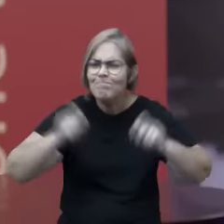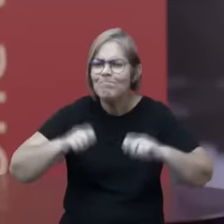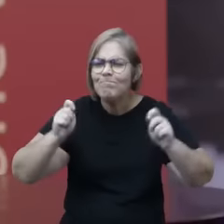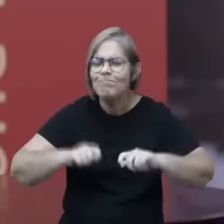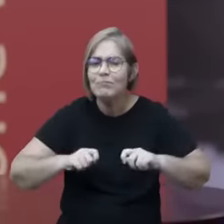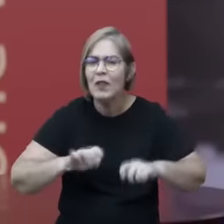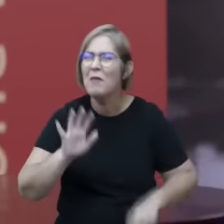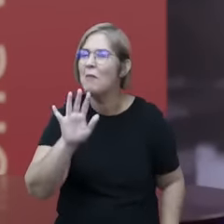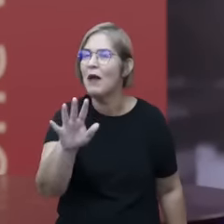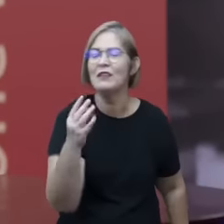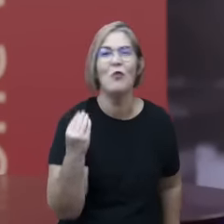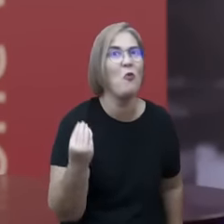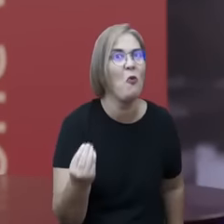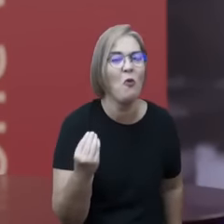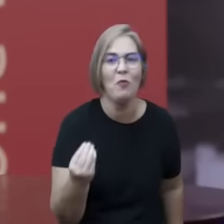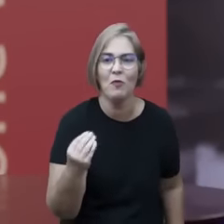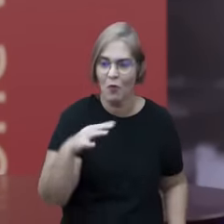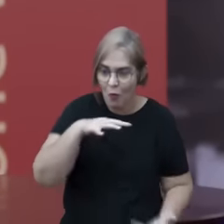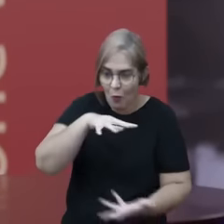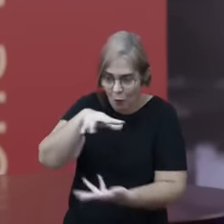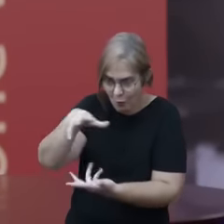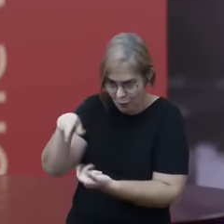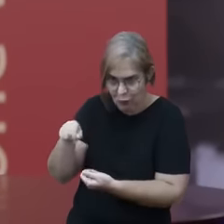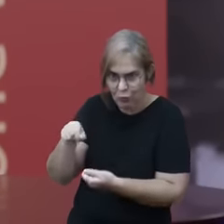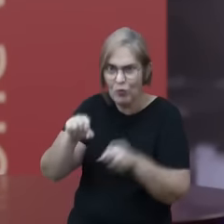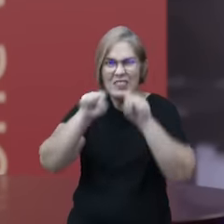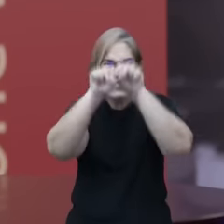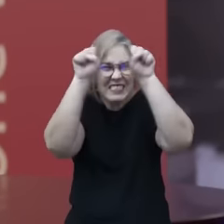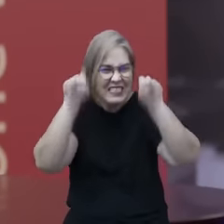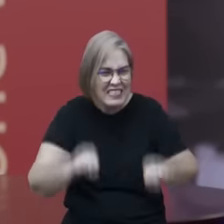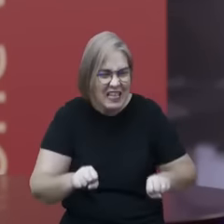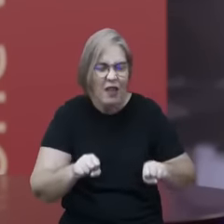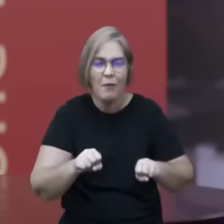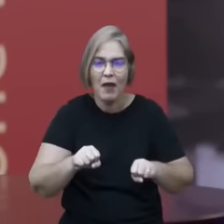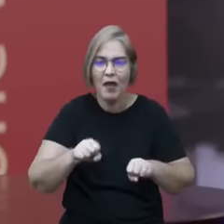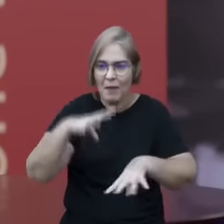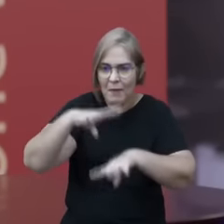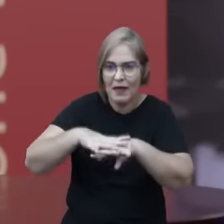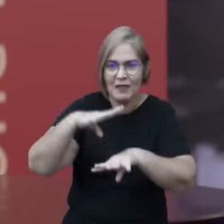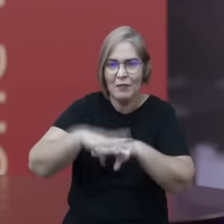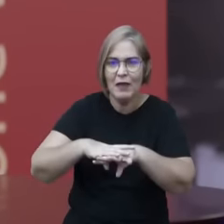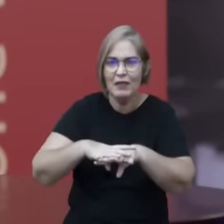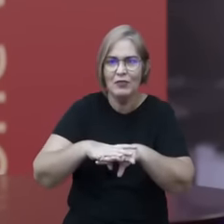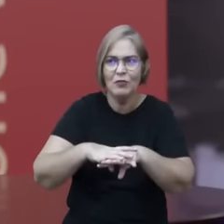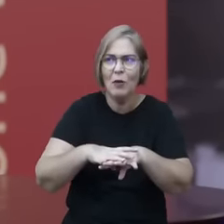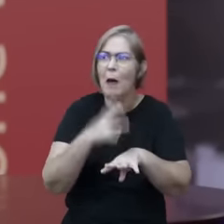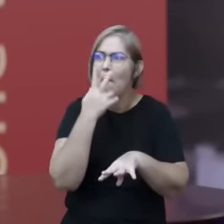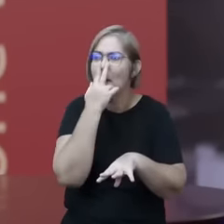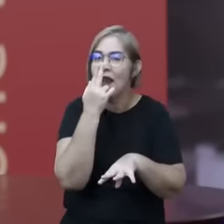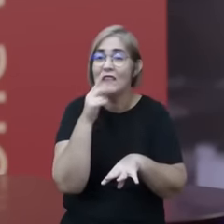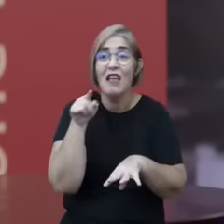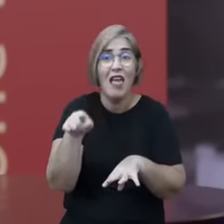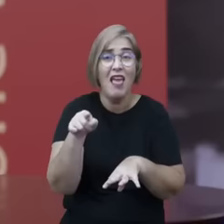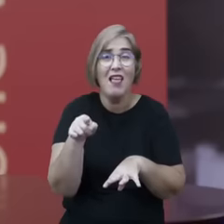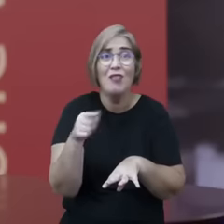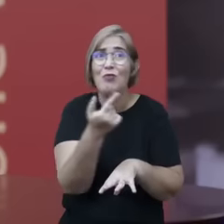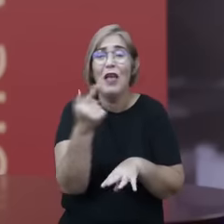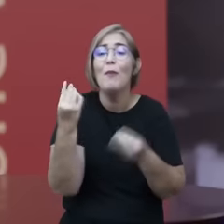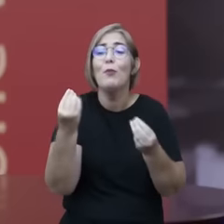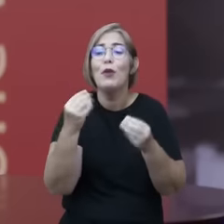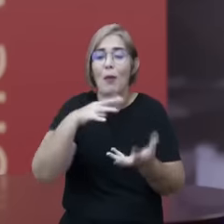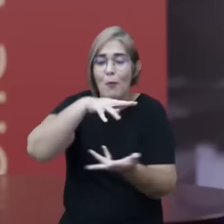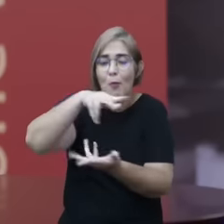é retirar do mundo o seu, a sua profundidade, a sua densidade, mas ao mesmo